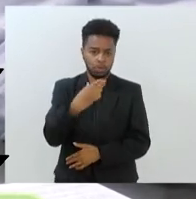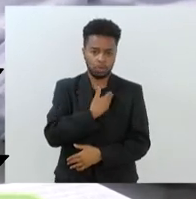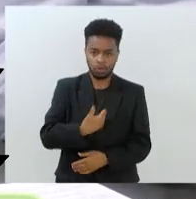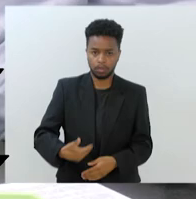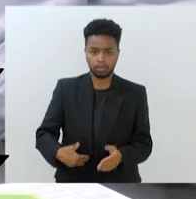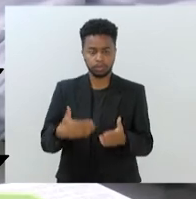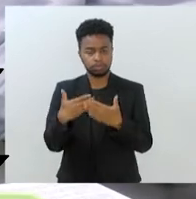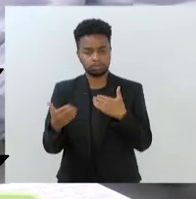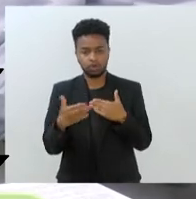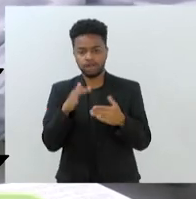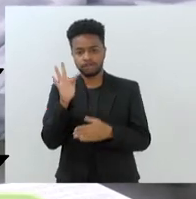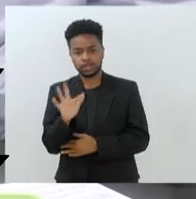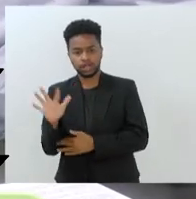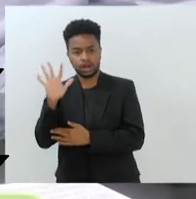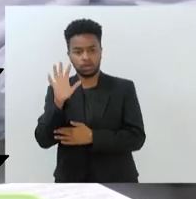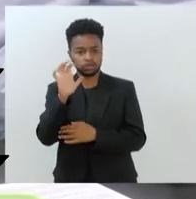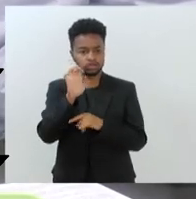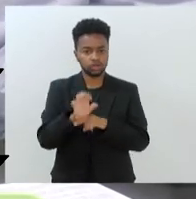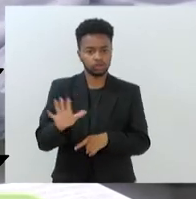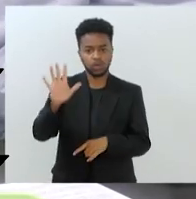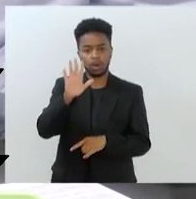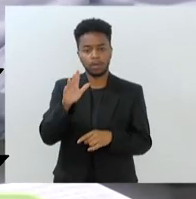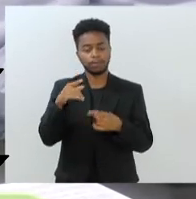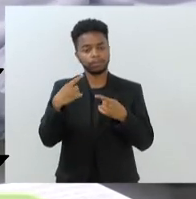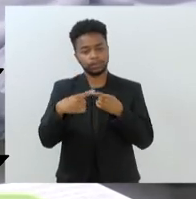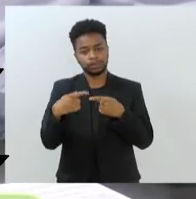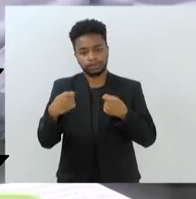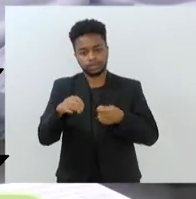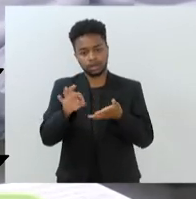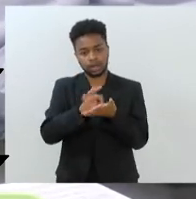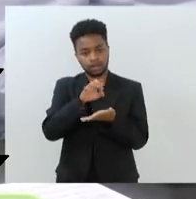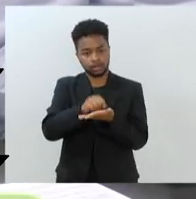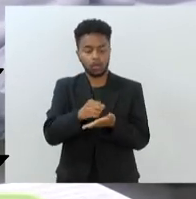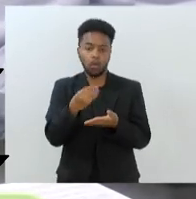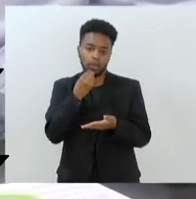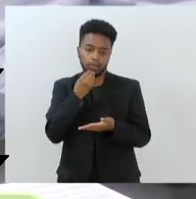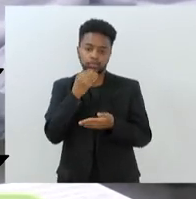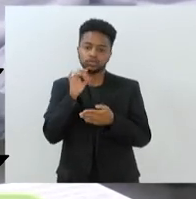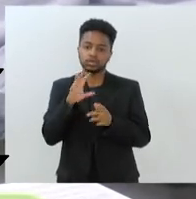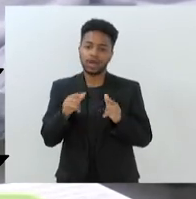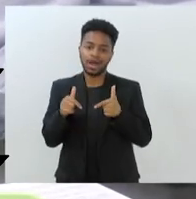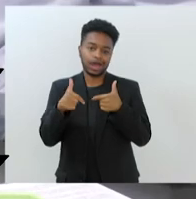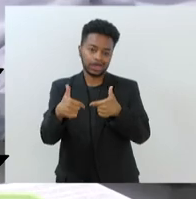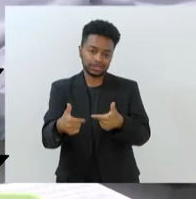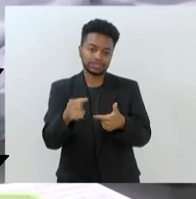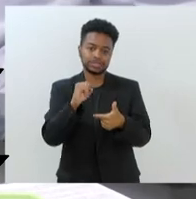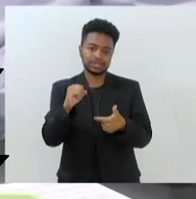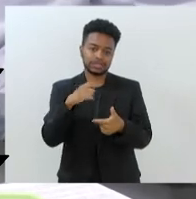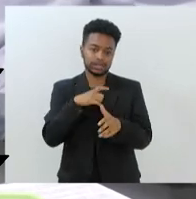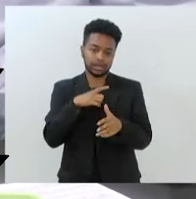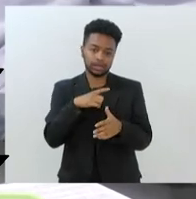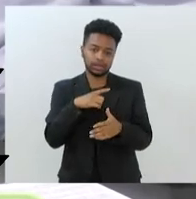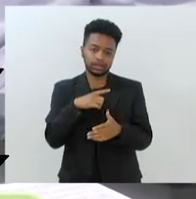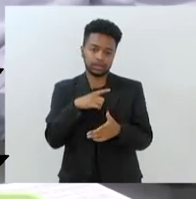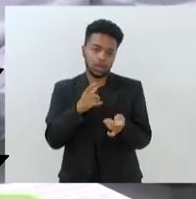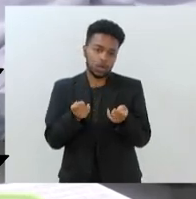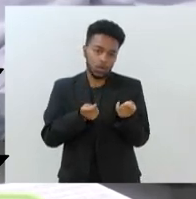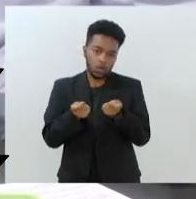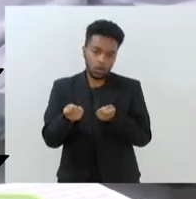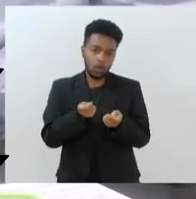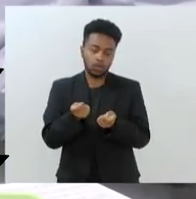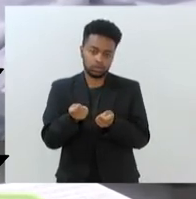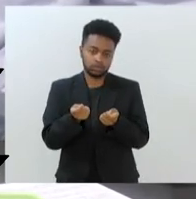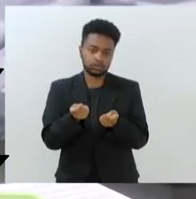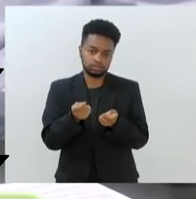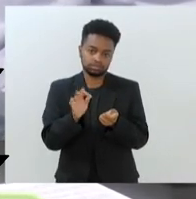públicas, federais, estaduais, tem um cadastro. Claro, você só vai poder atuar mais fortemente naquelas que você tiver sobre o